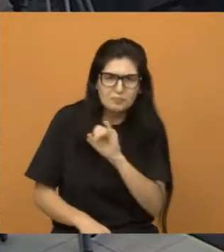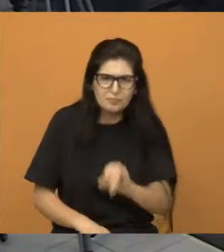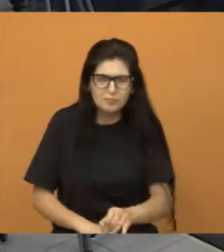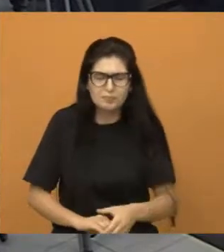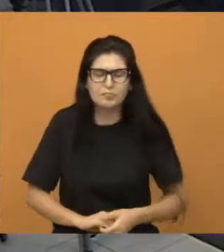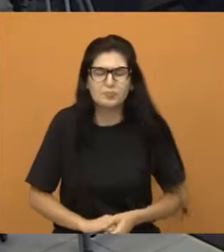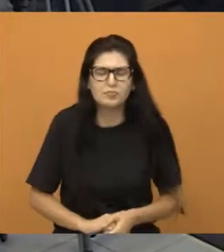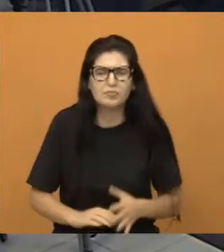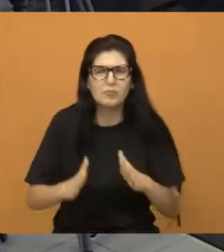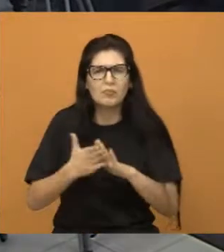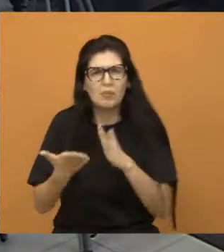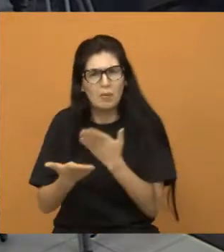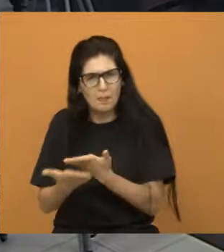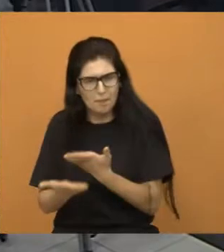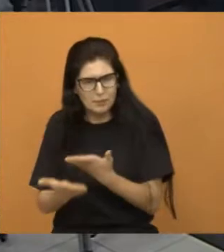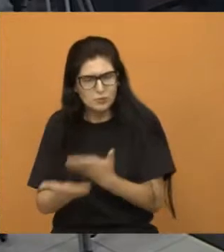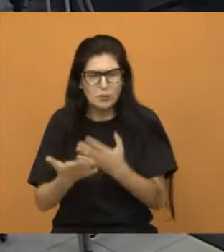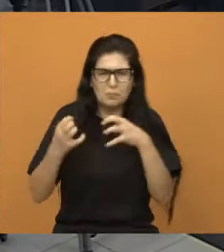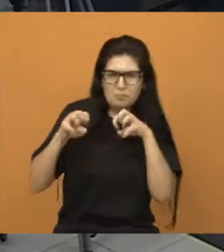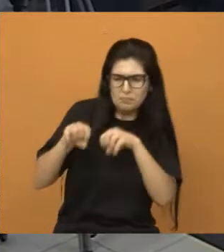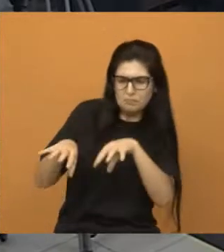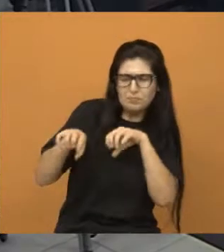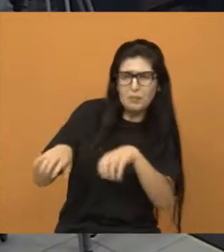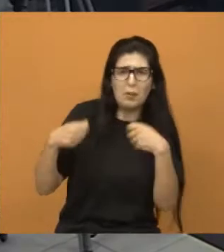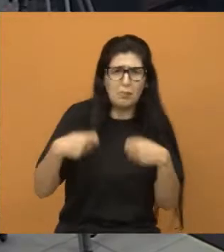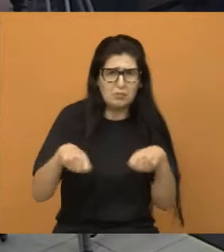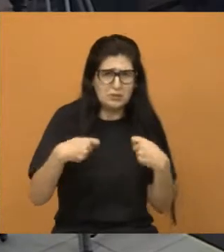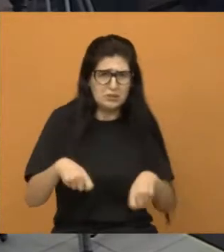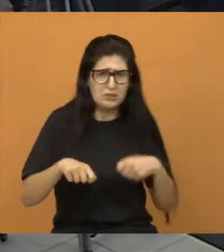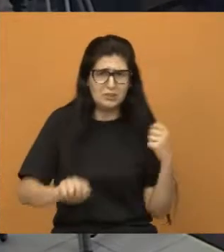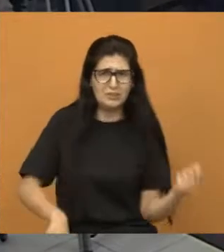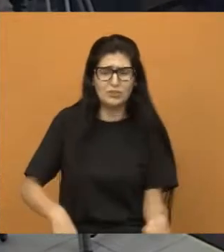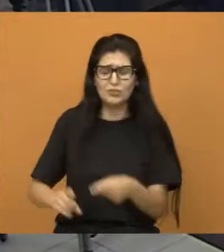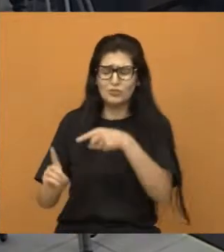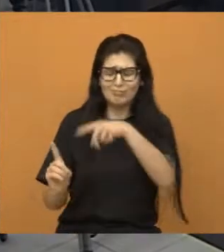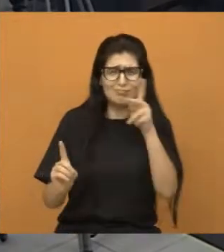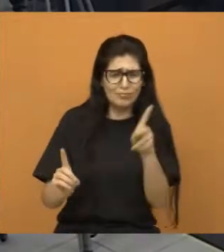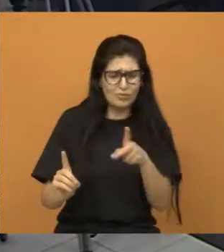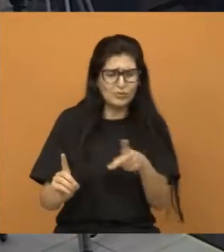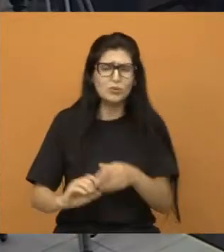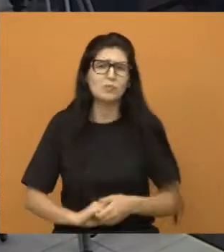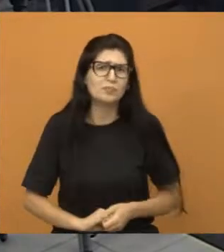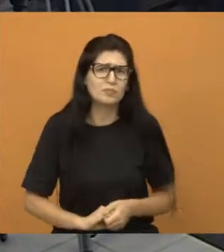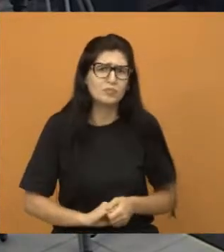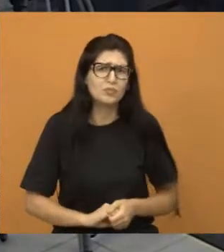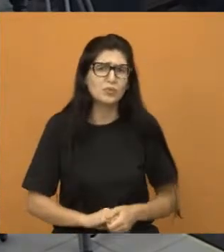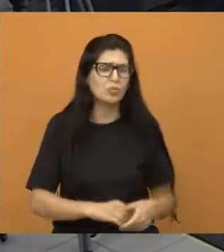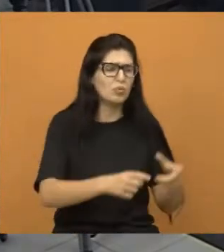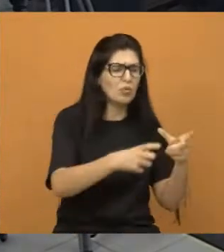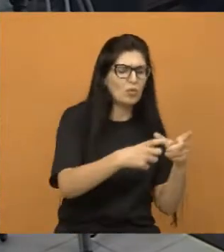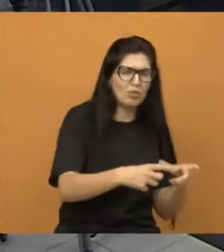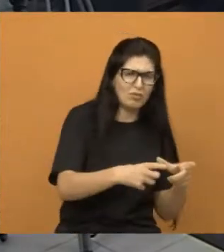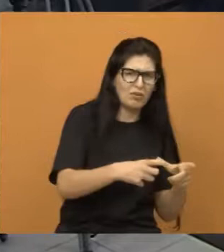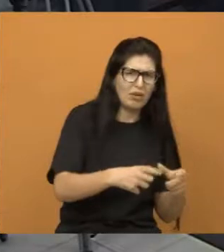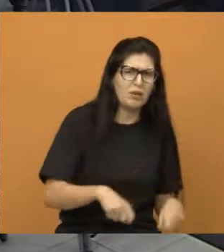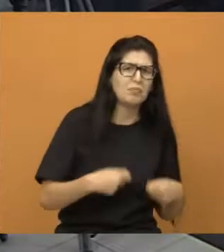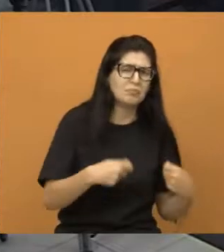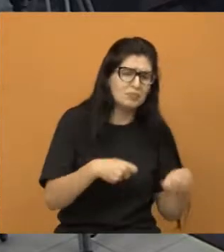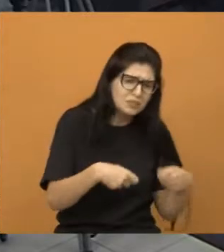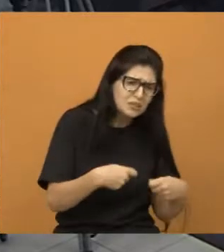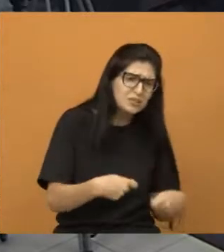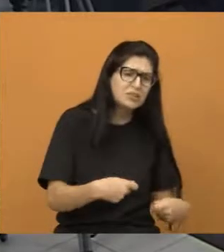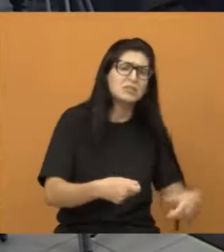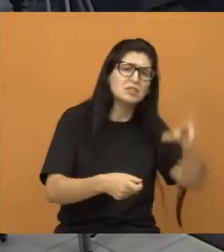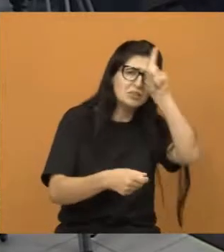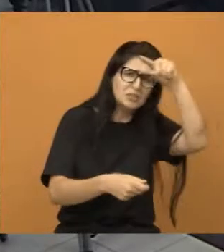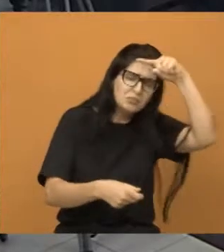Uma escola para ensinar precisa de professores. Um posto para atender precisa de